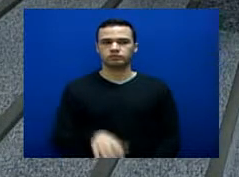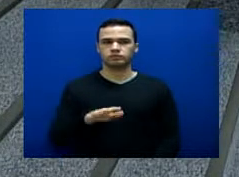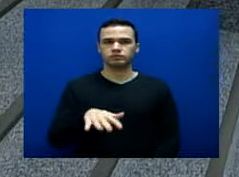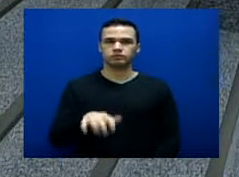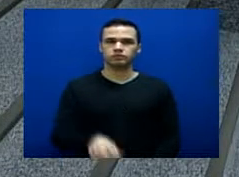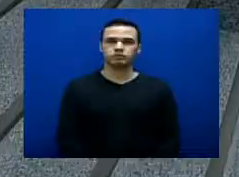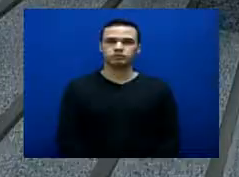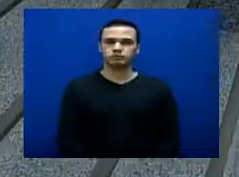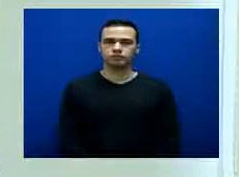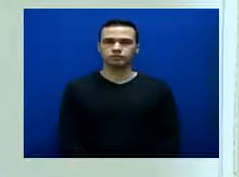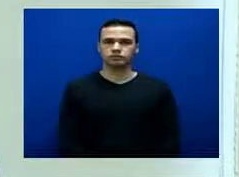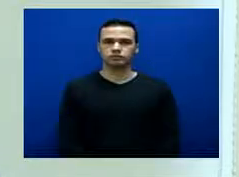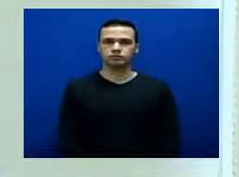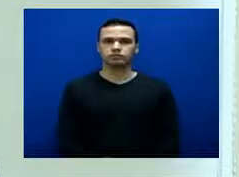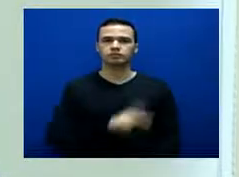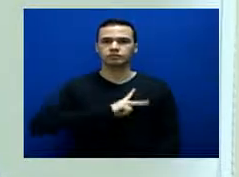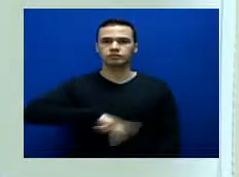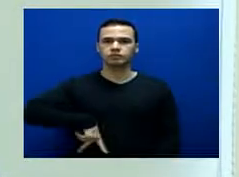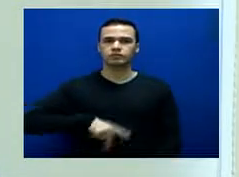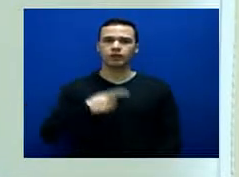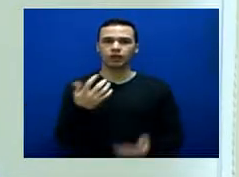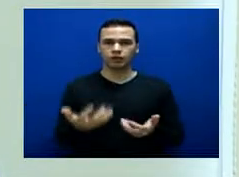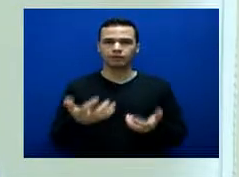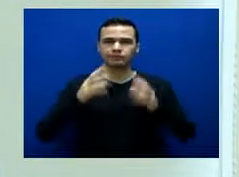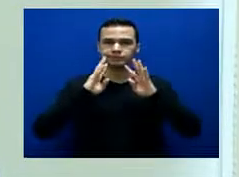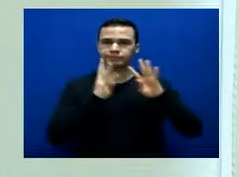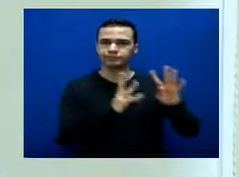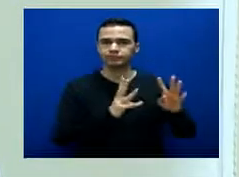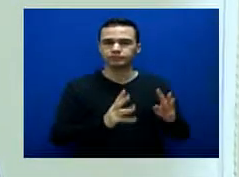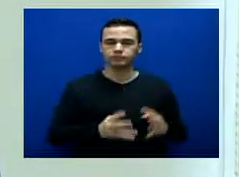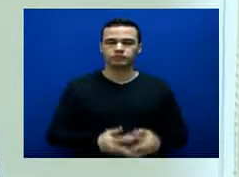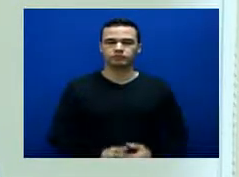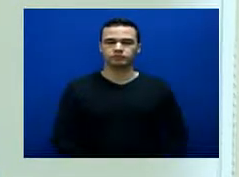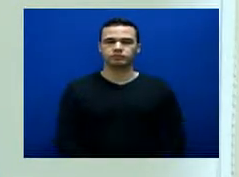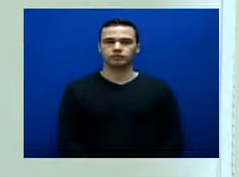Senhor presidente. Senhor presidente, só queria chamar a atenção.